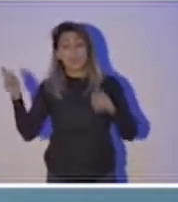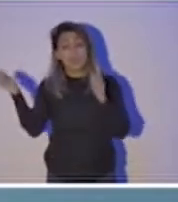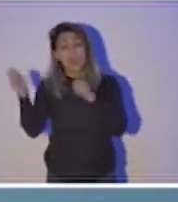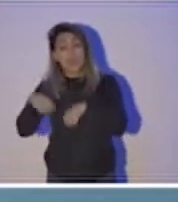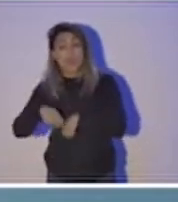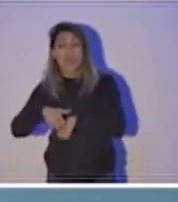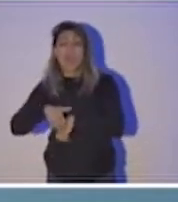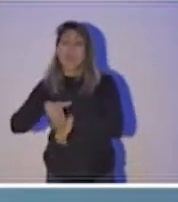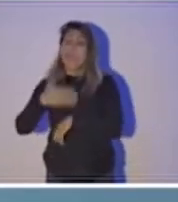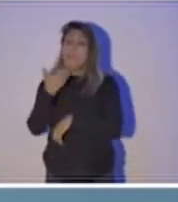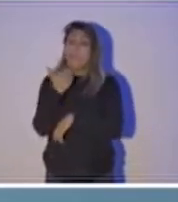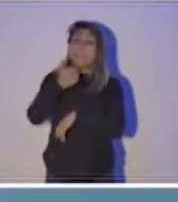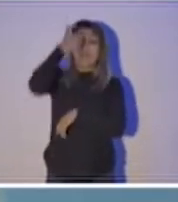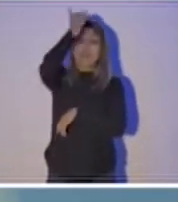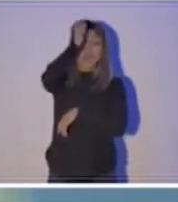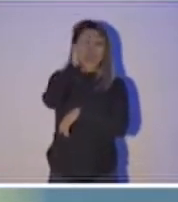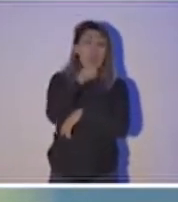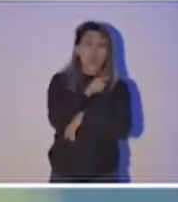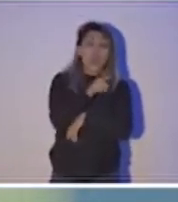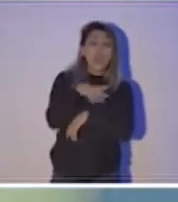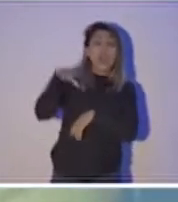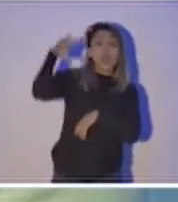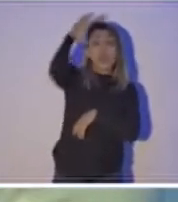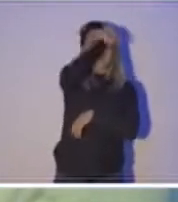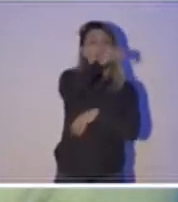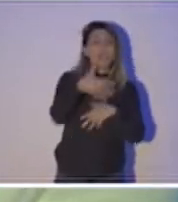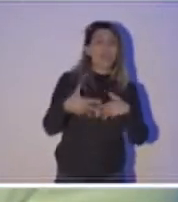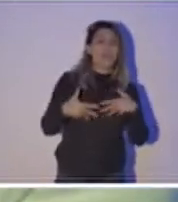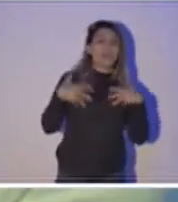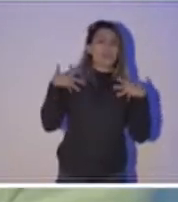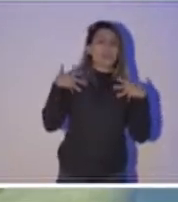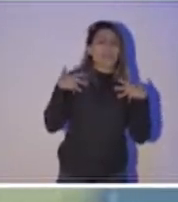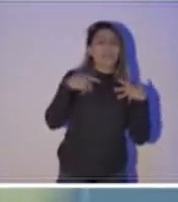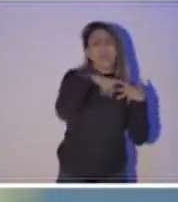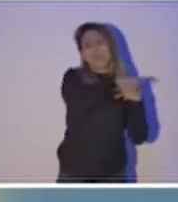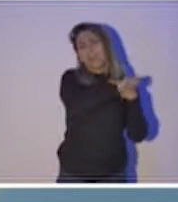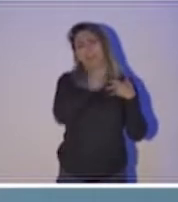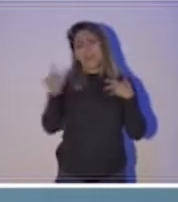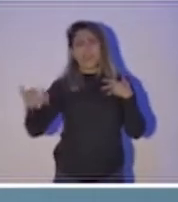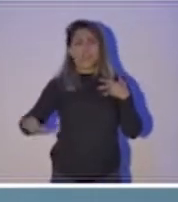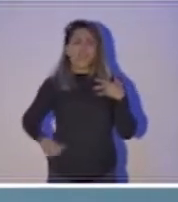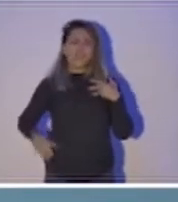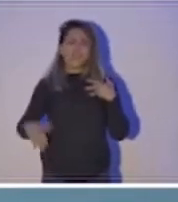prazer. Então, esse é o tema da nossa mesa. E a gente foi perguntar para esses meninos e meninas